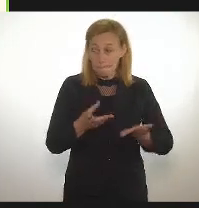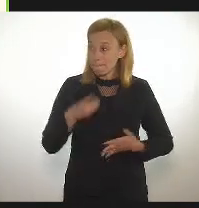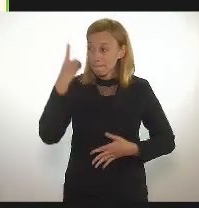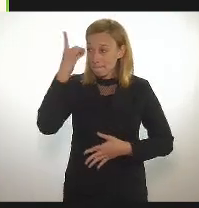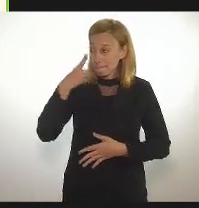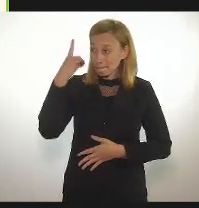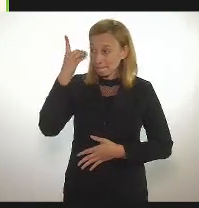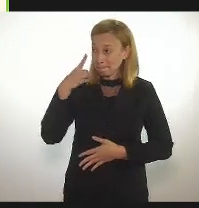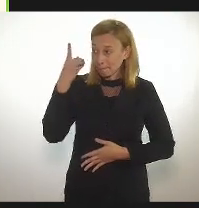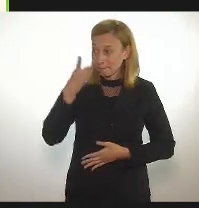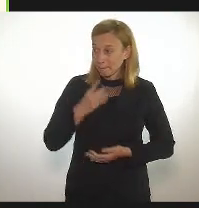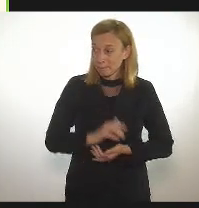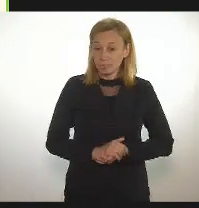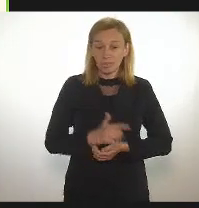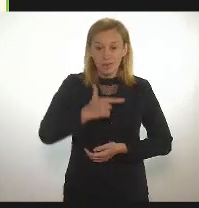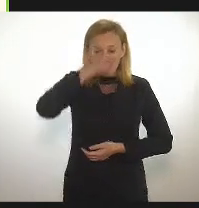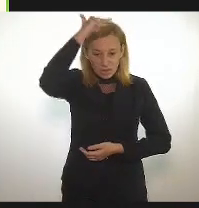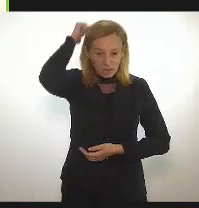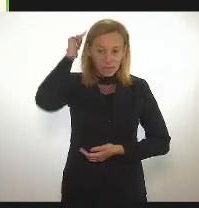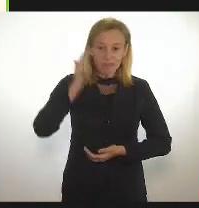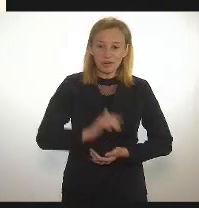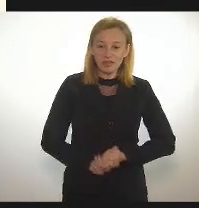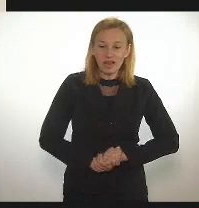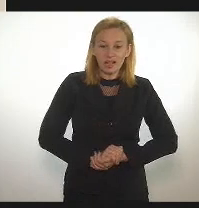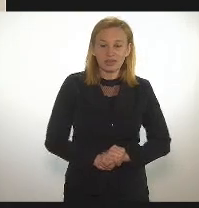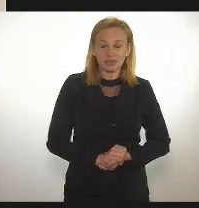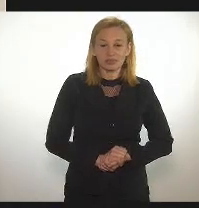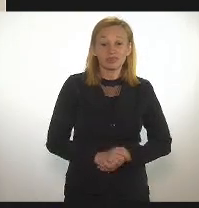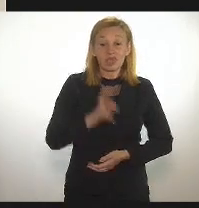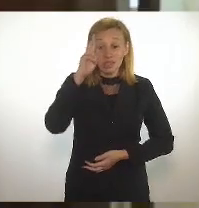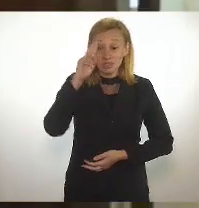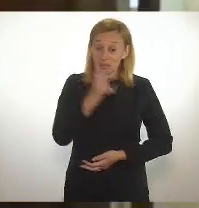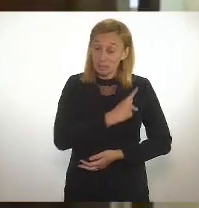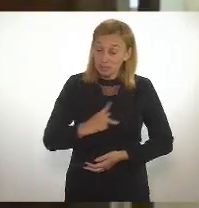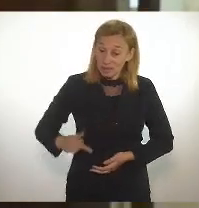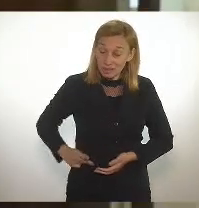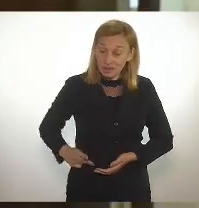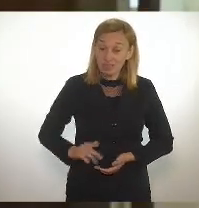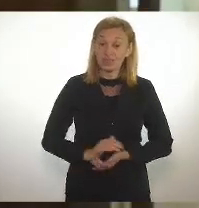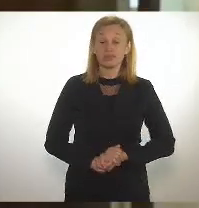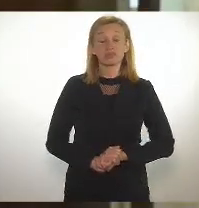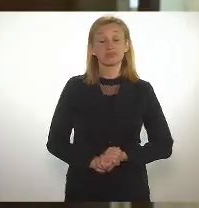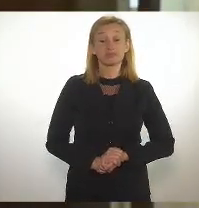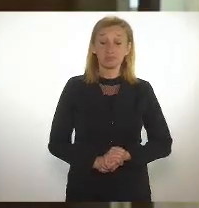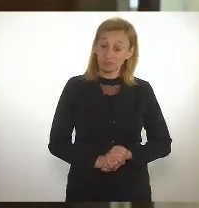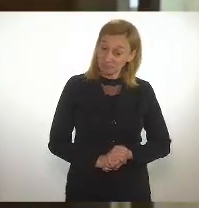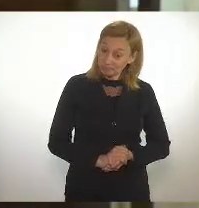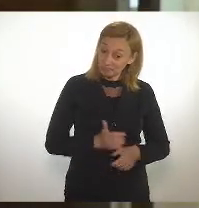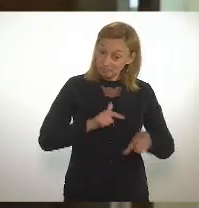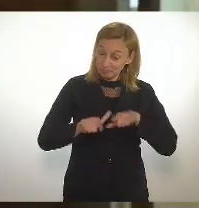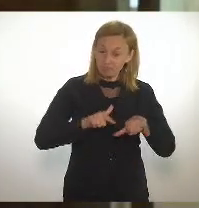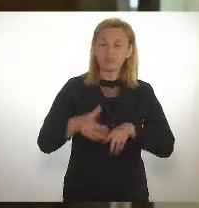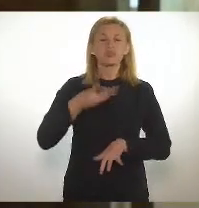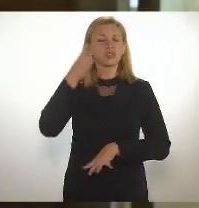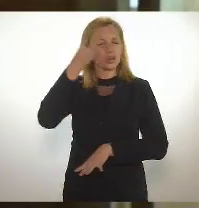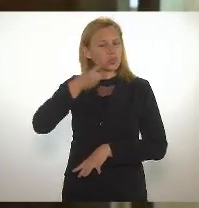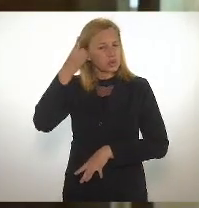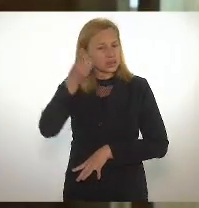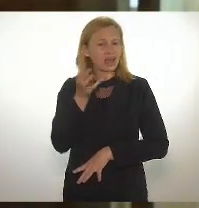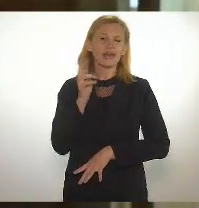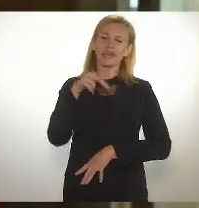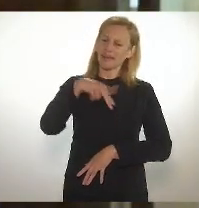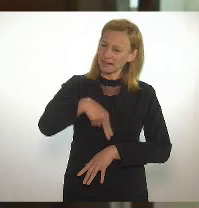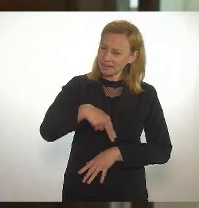deputado Paulo Corrêa da Rocha. Senhor presidente em exercício, deputado